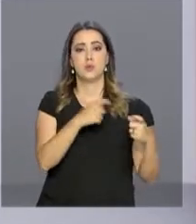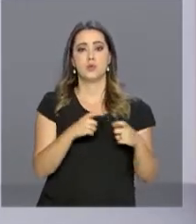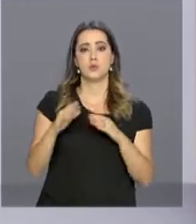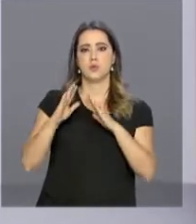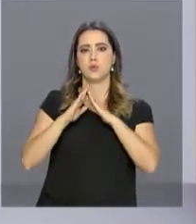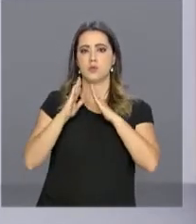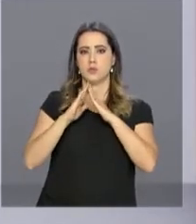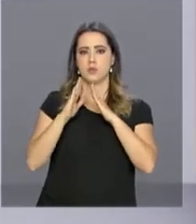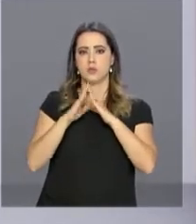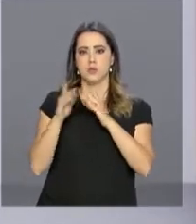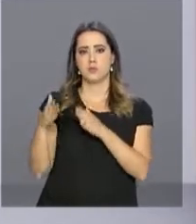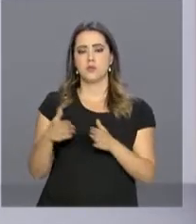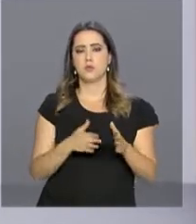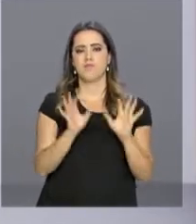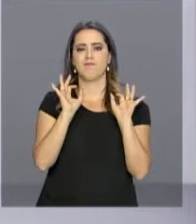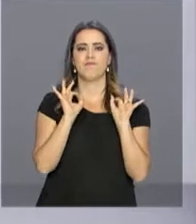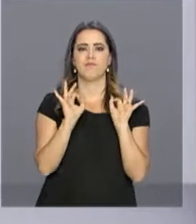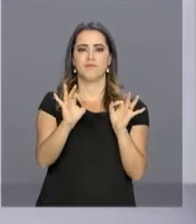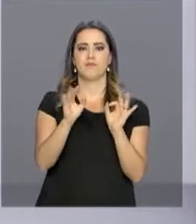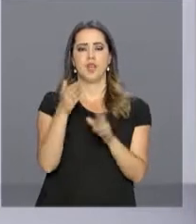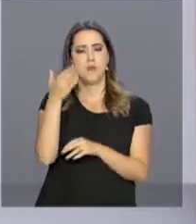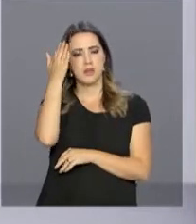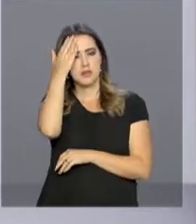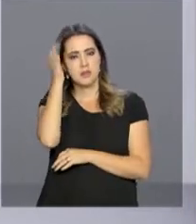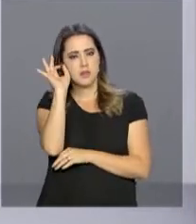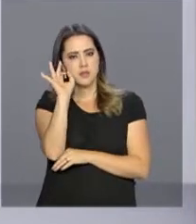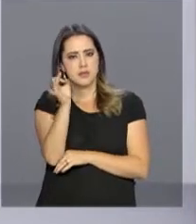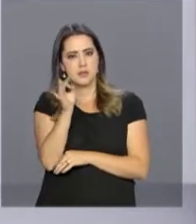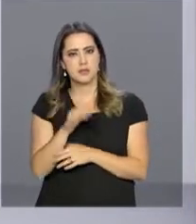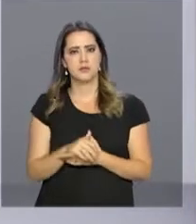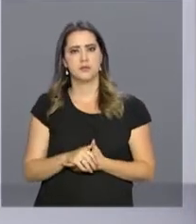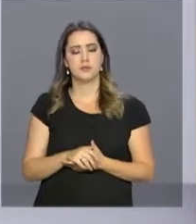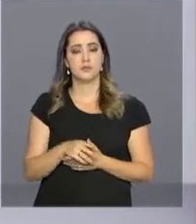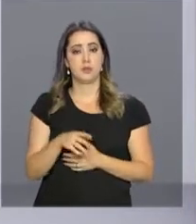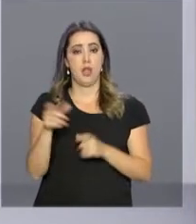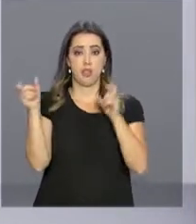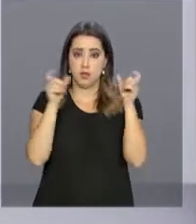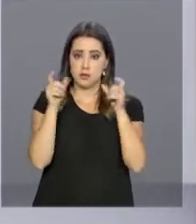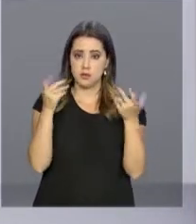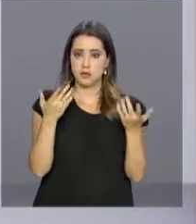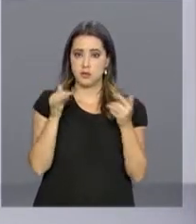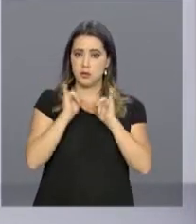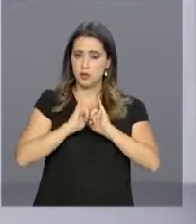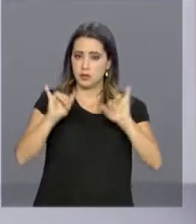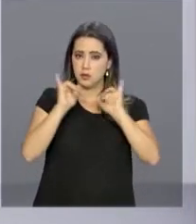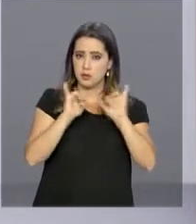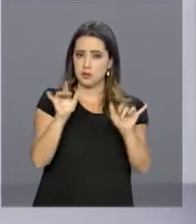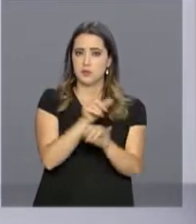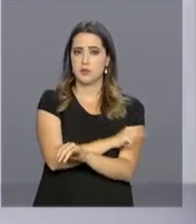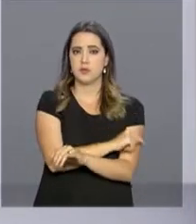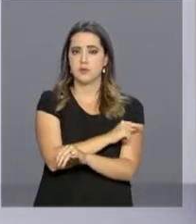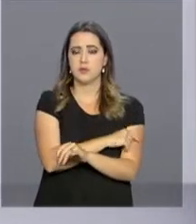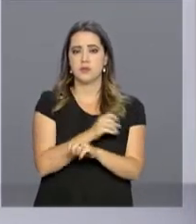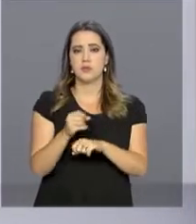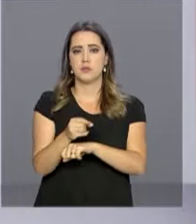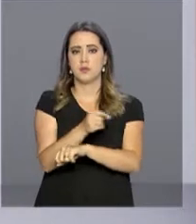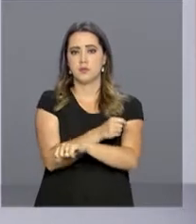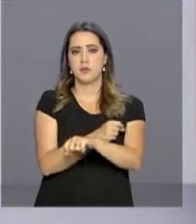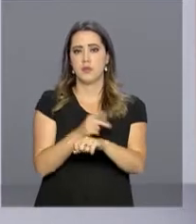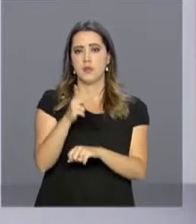de saúde são o caminho mais adequado para estar bem informado e fique ligado em a campanha de vacinação contra o sarampo